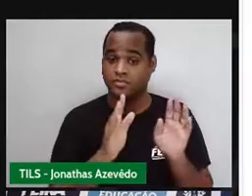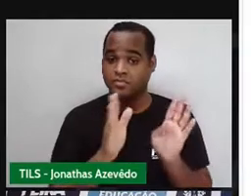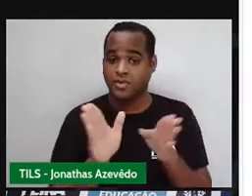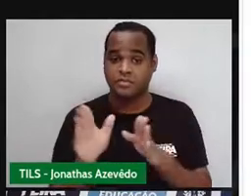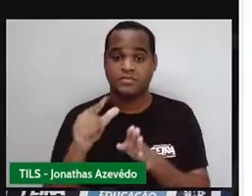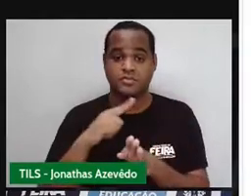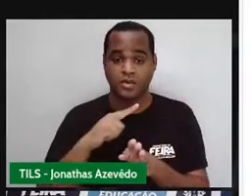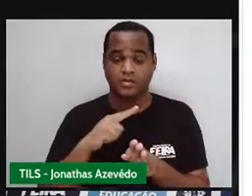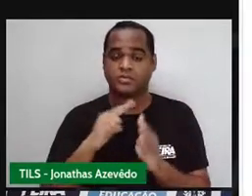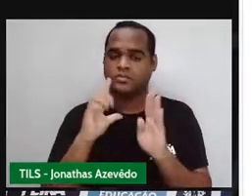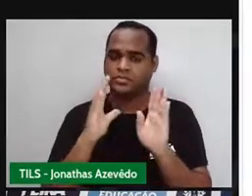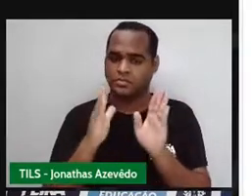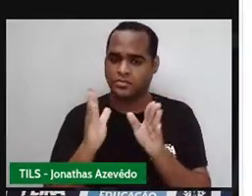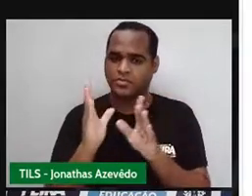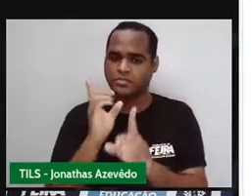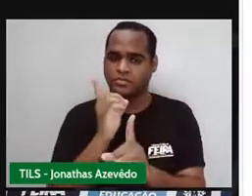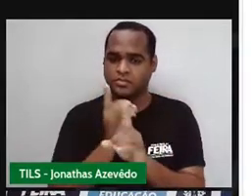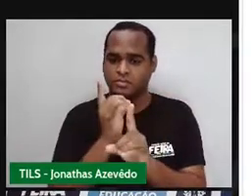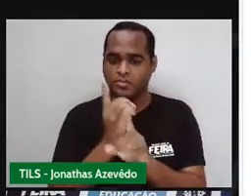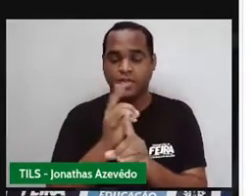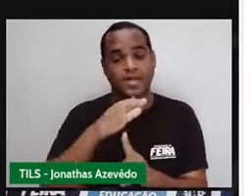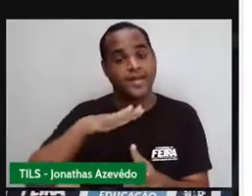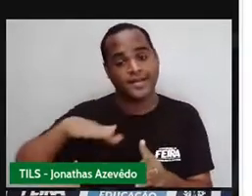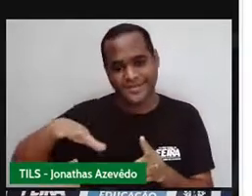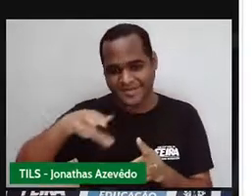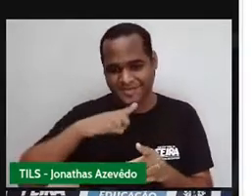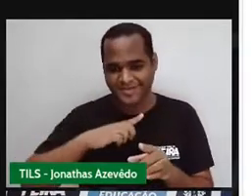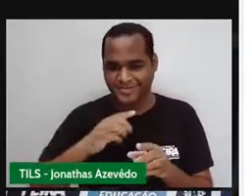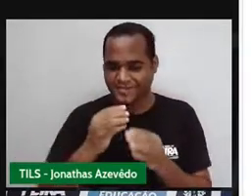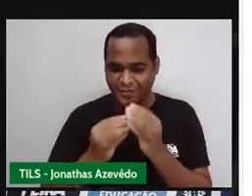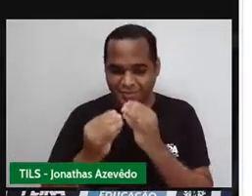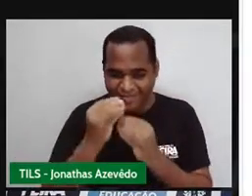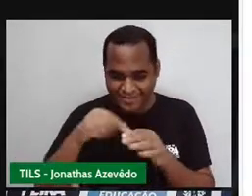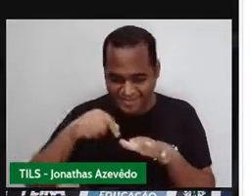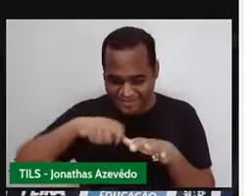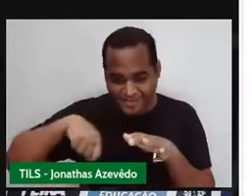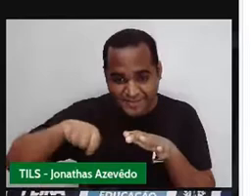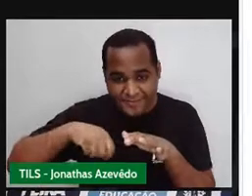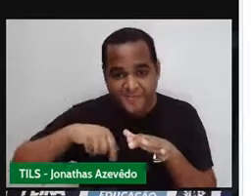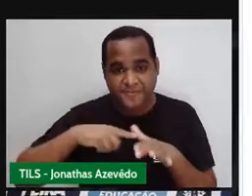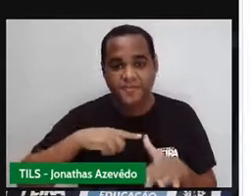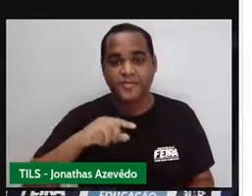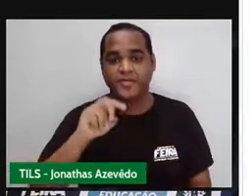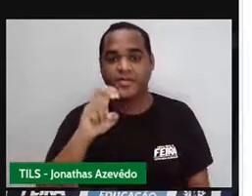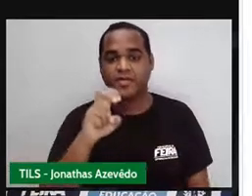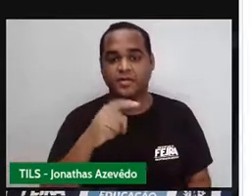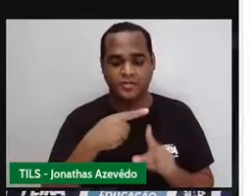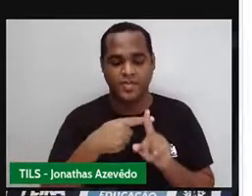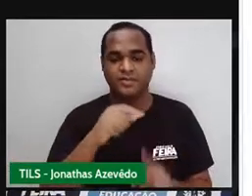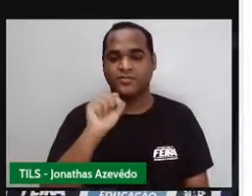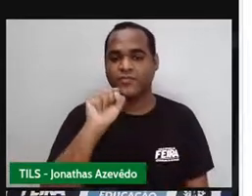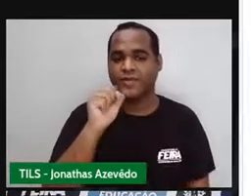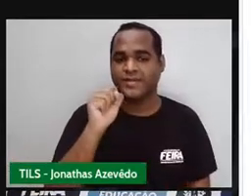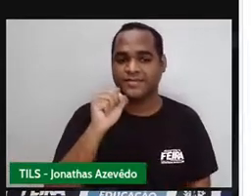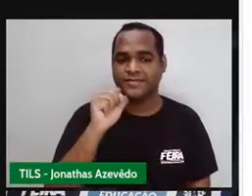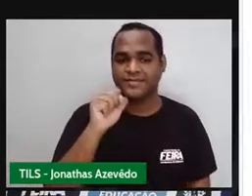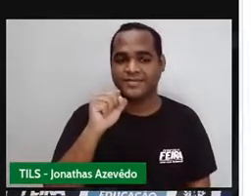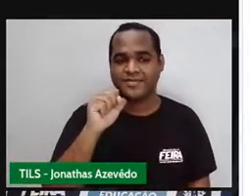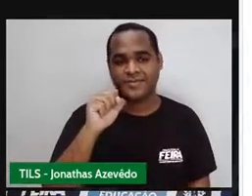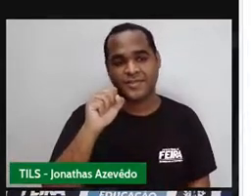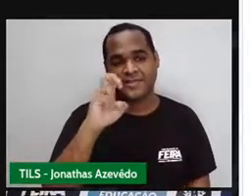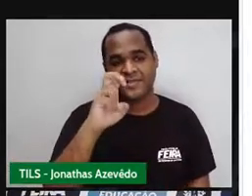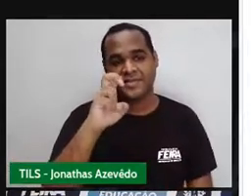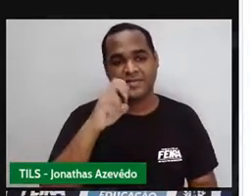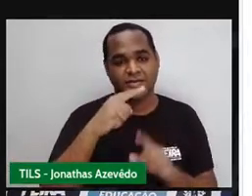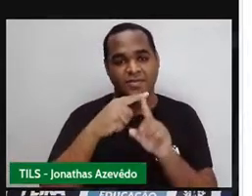a gente vai encontrar agora a área da cozinha cinco metros quadrados mais 8 metros quadrados ou